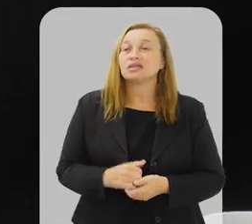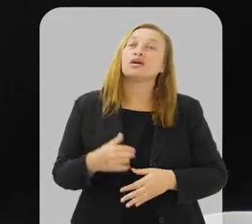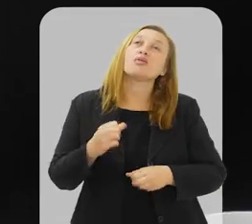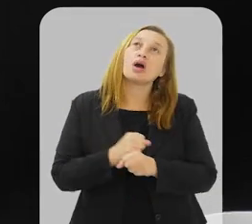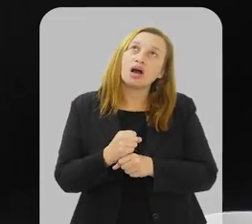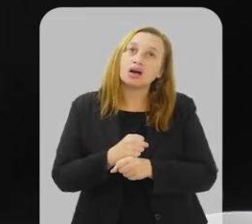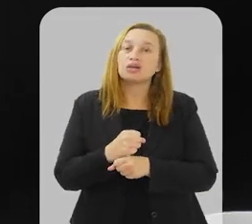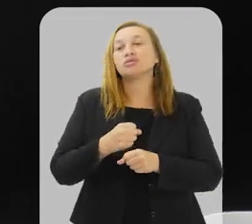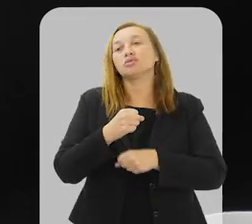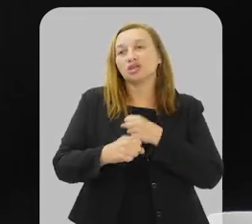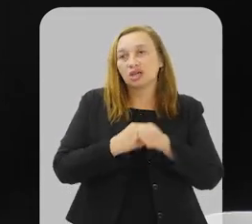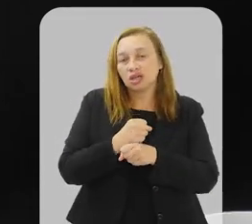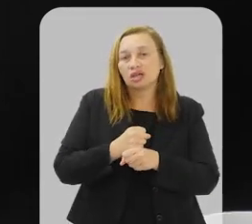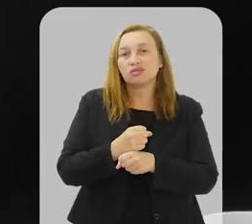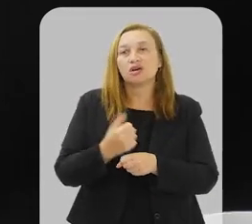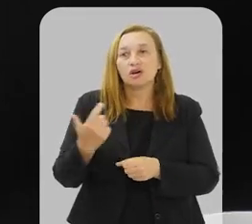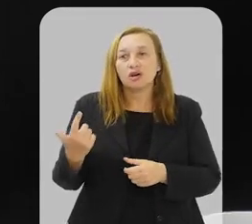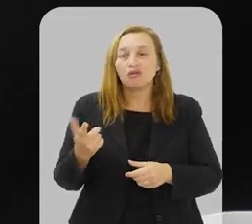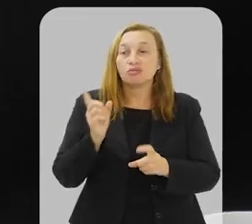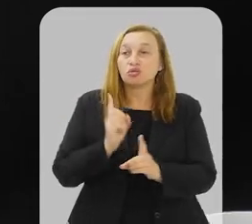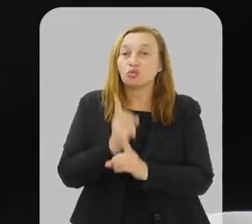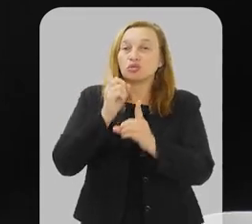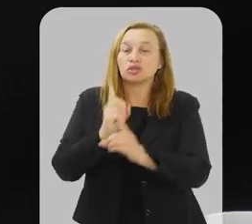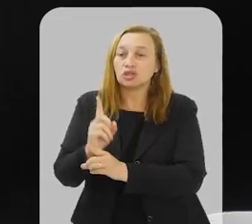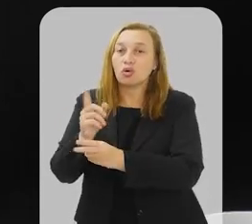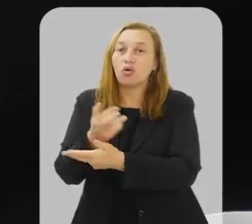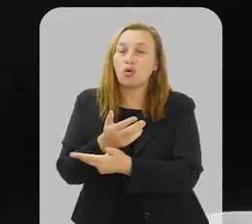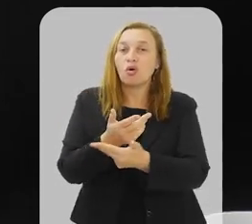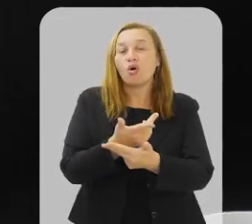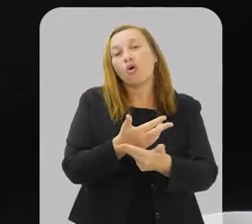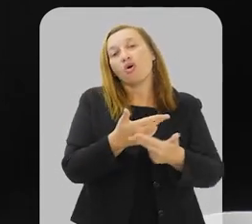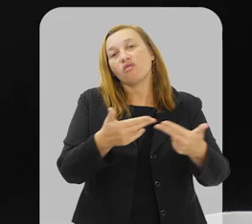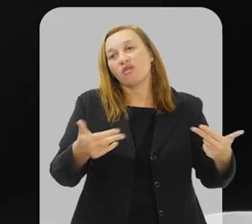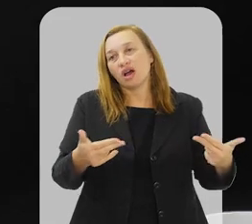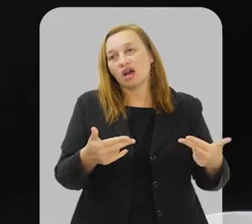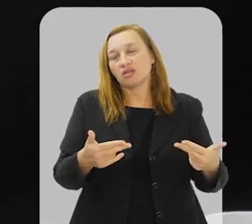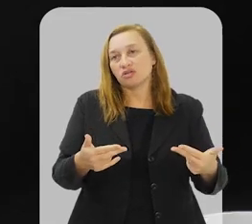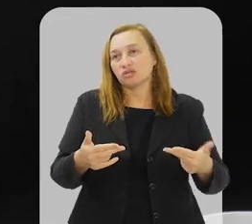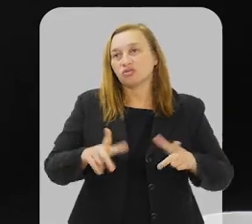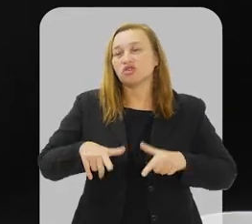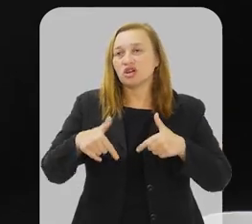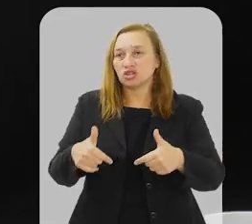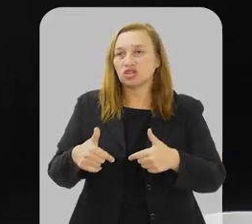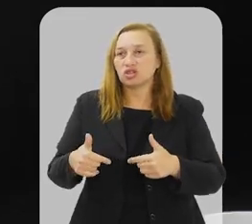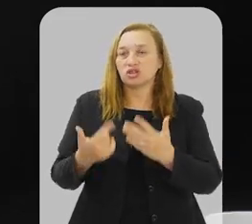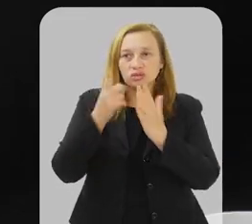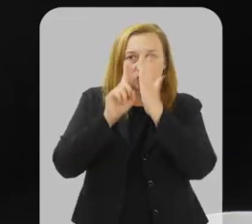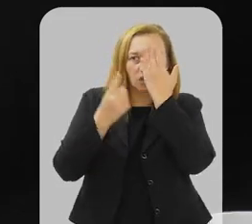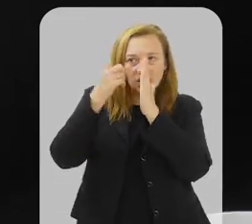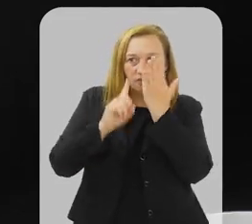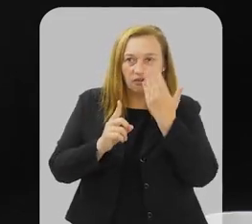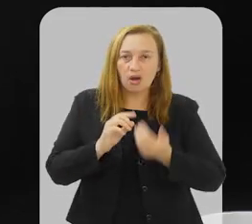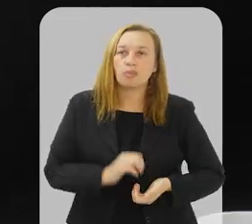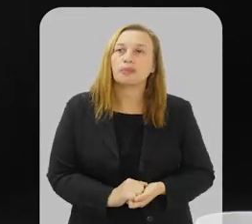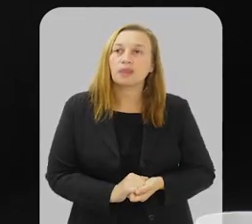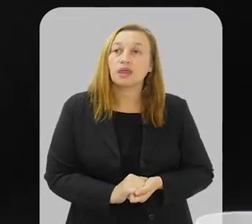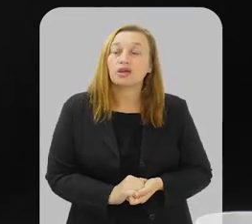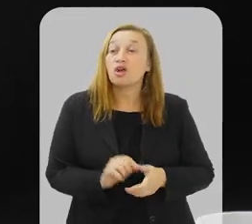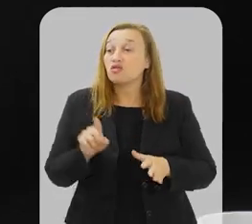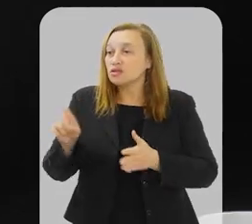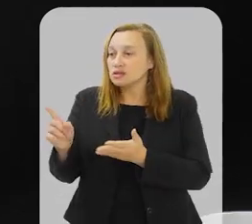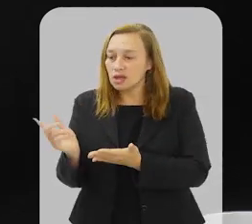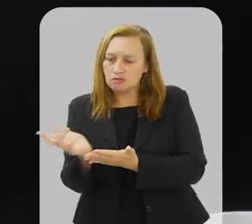e a cada ano a gente vai descobrindo outras funções né dentro do carnaval o an eu tenho certeza que quando você começou sua carreira você Você com sua